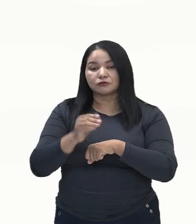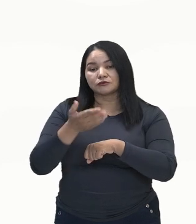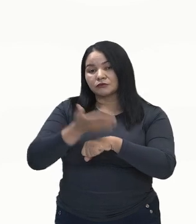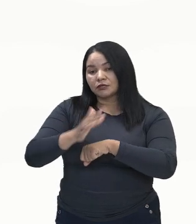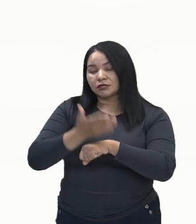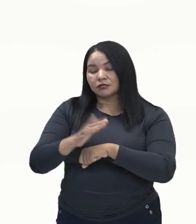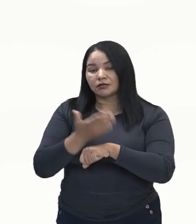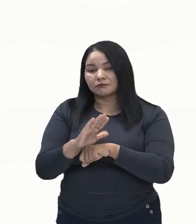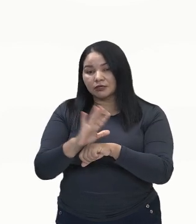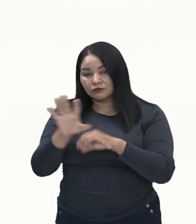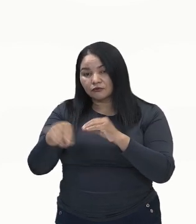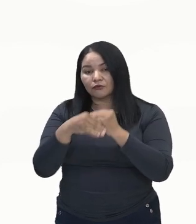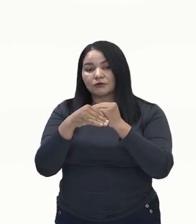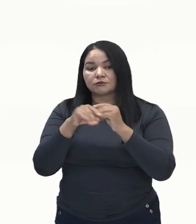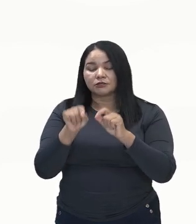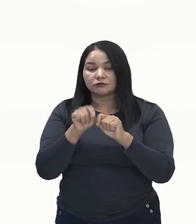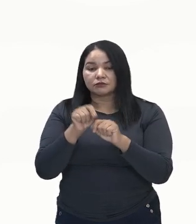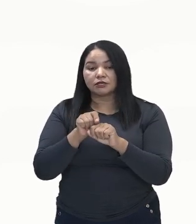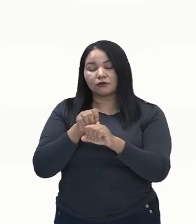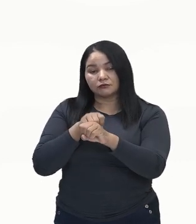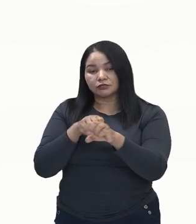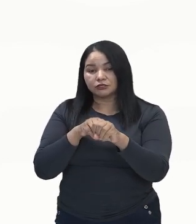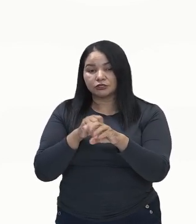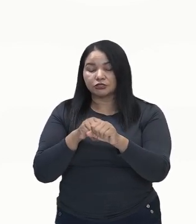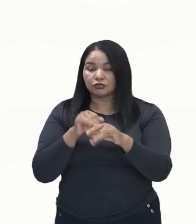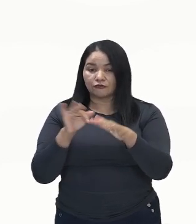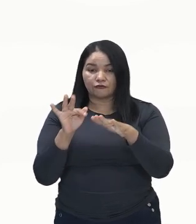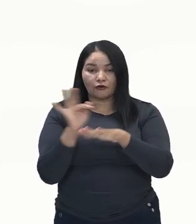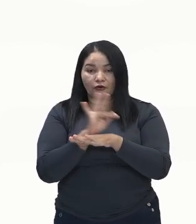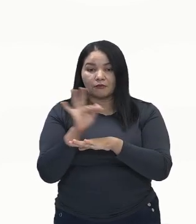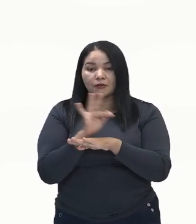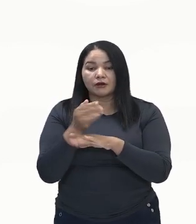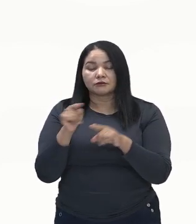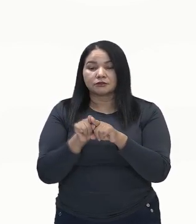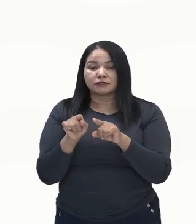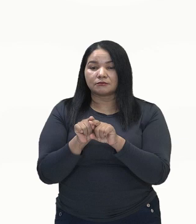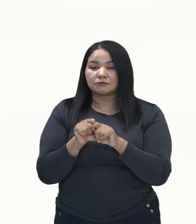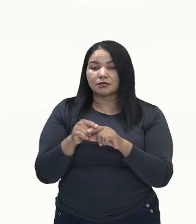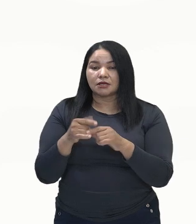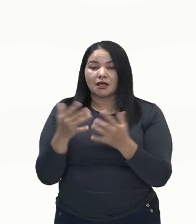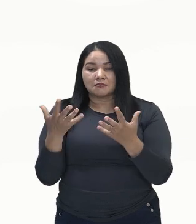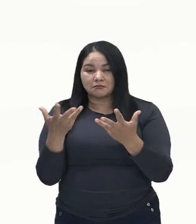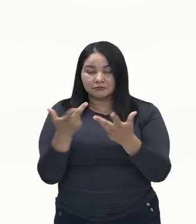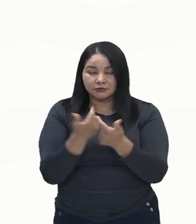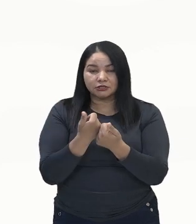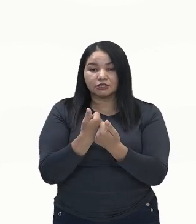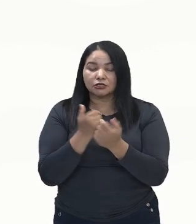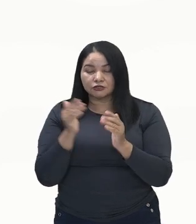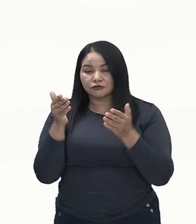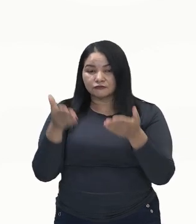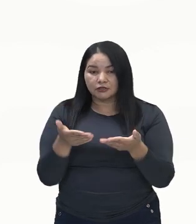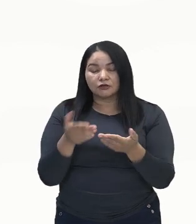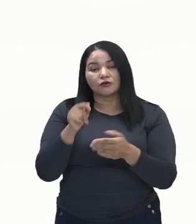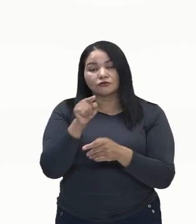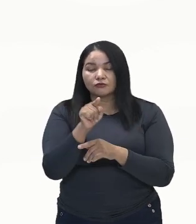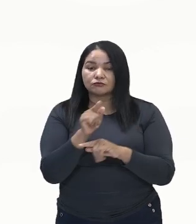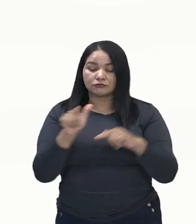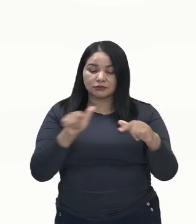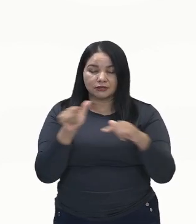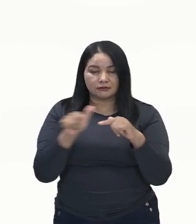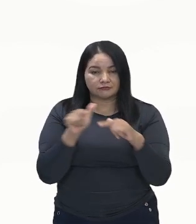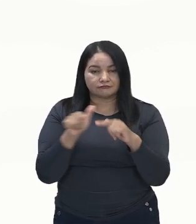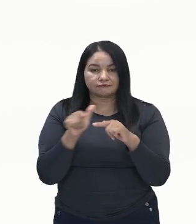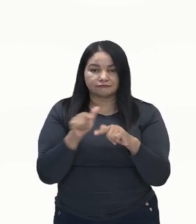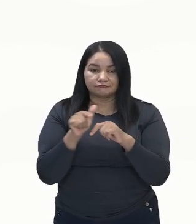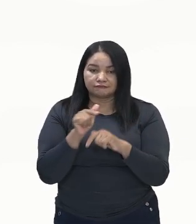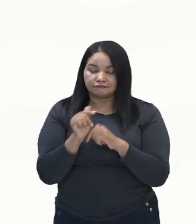a educação formal e aprimora habilidades específicas para a execução do trabalho que você está desenvolvendo, por exemplo,